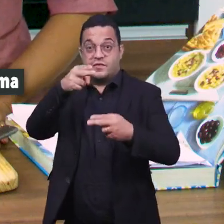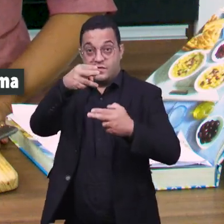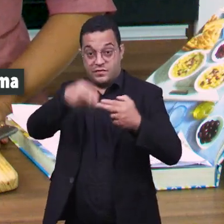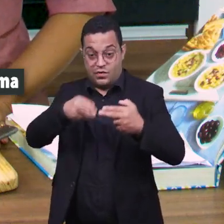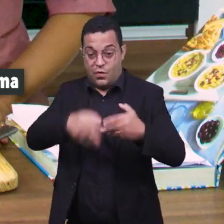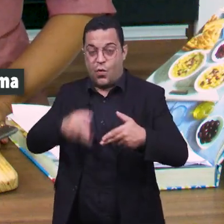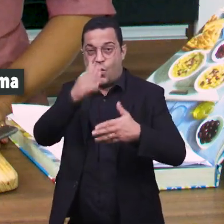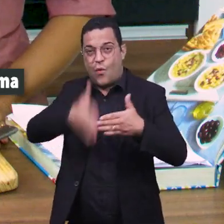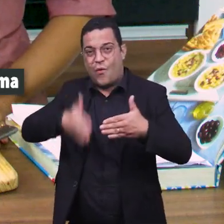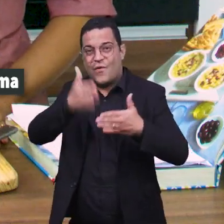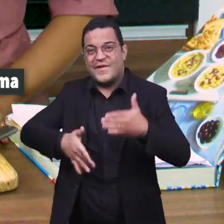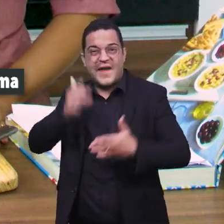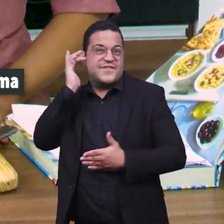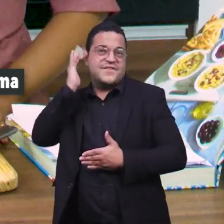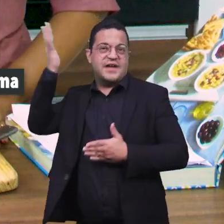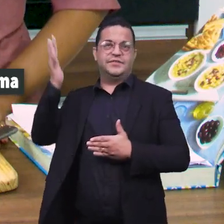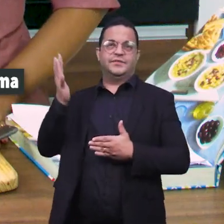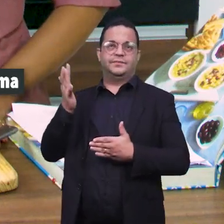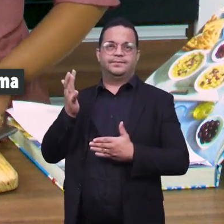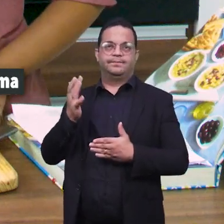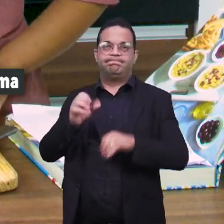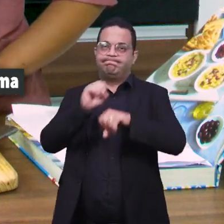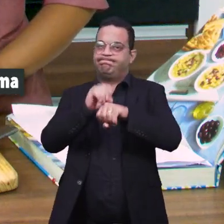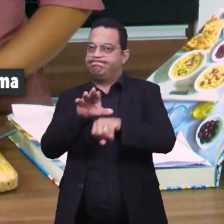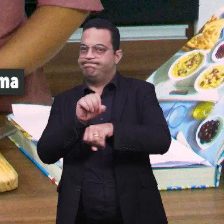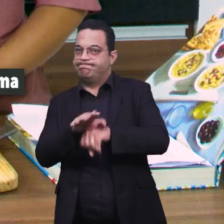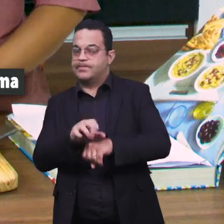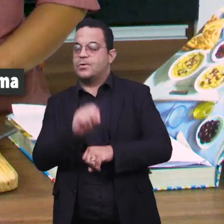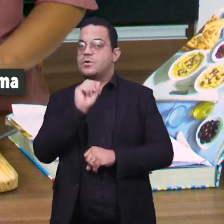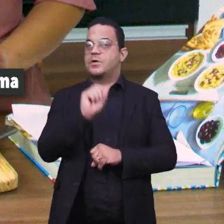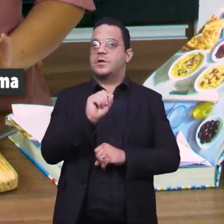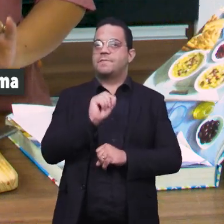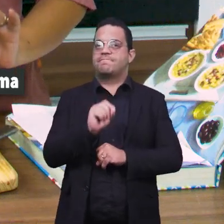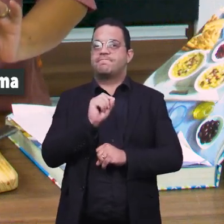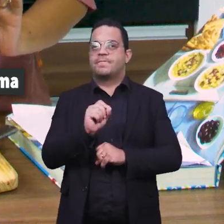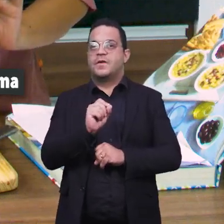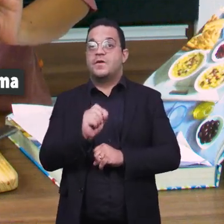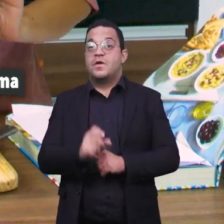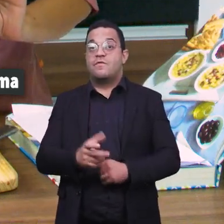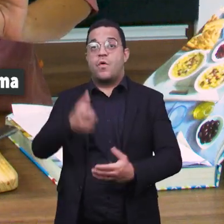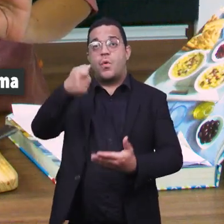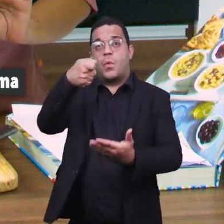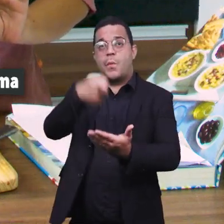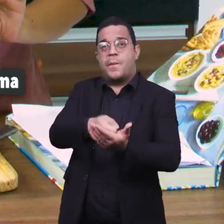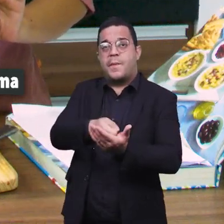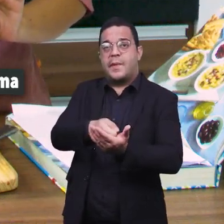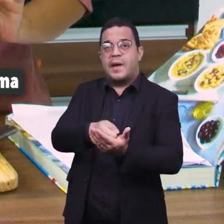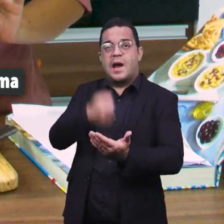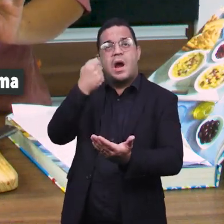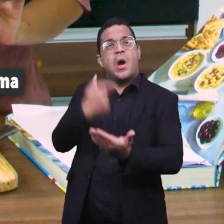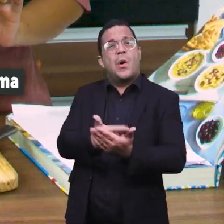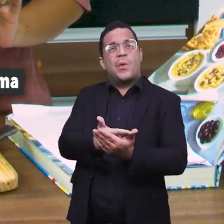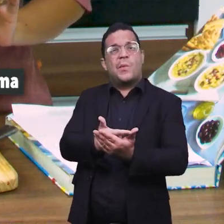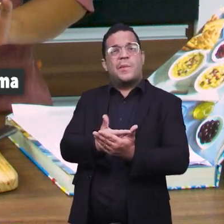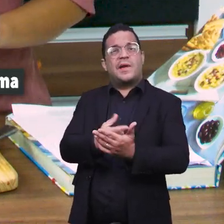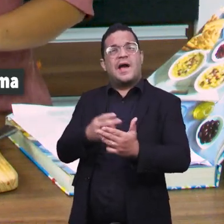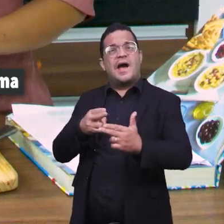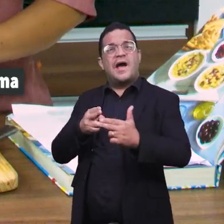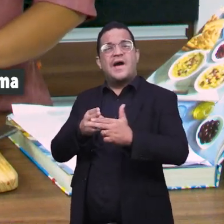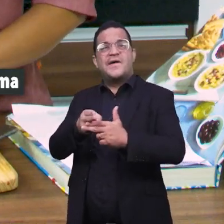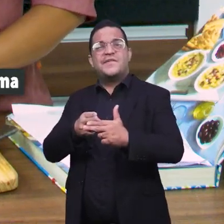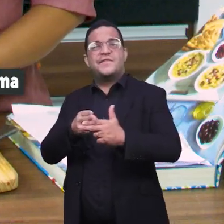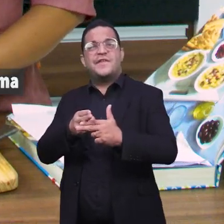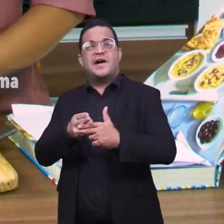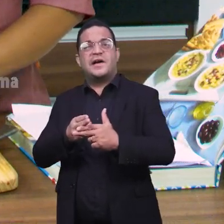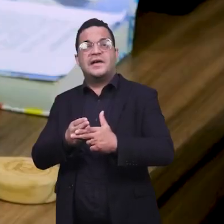tamanho. Uma dica importante, Ana, na hora de procurar uma faca, procura, a que a sua